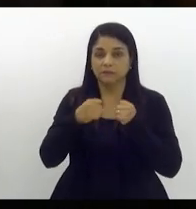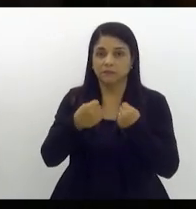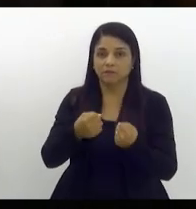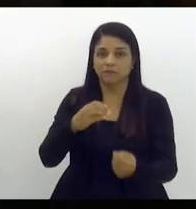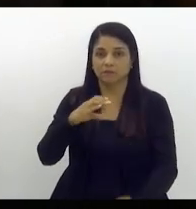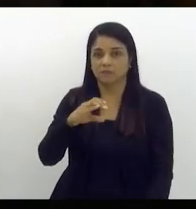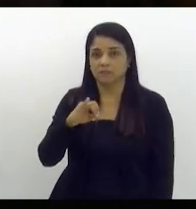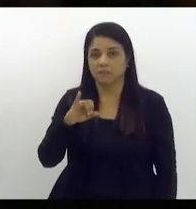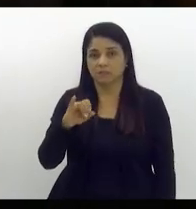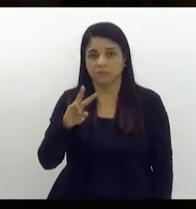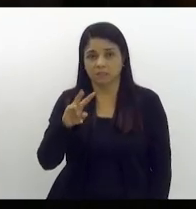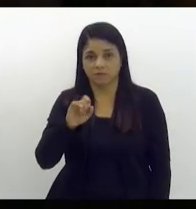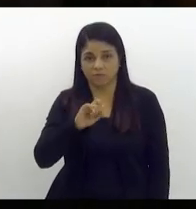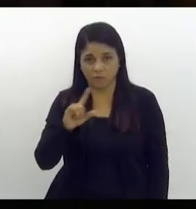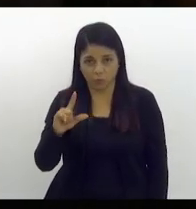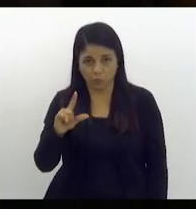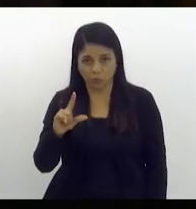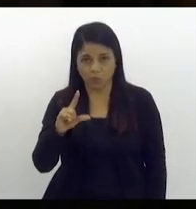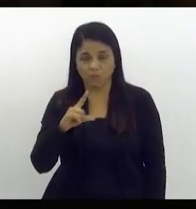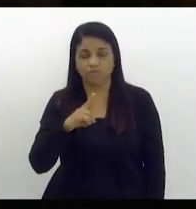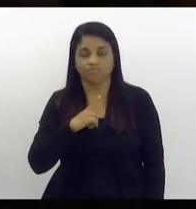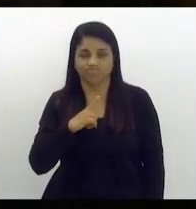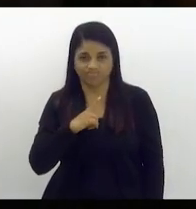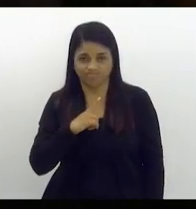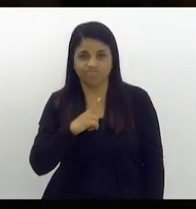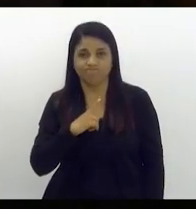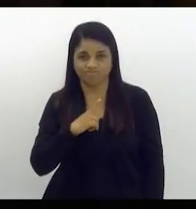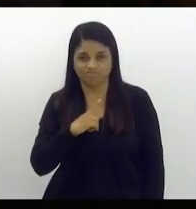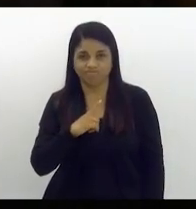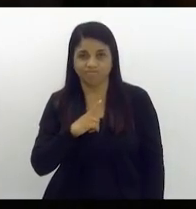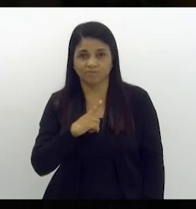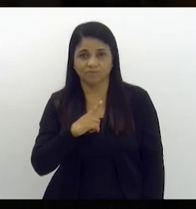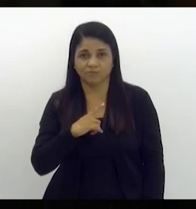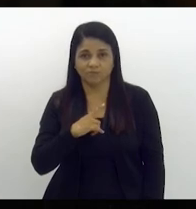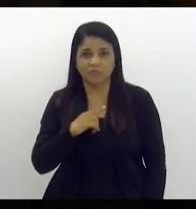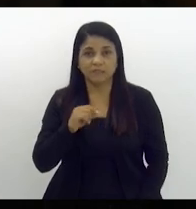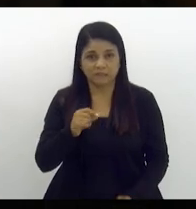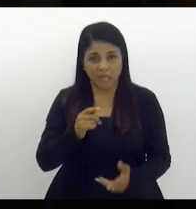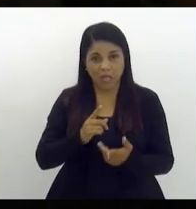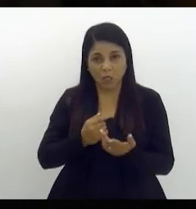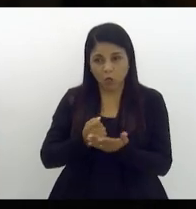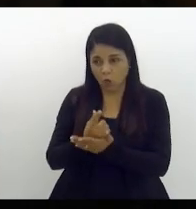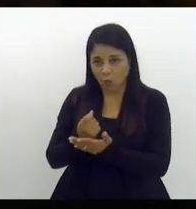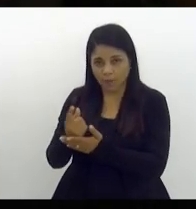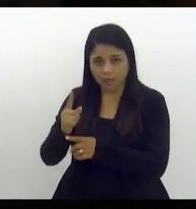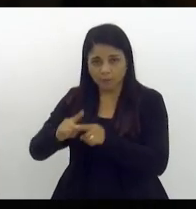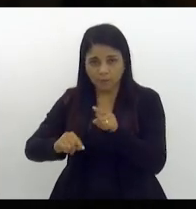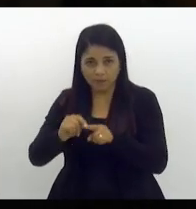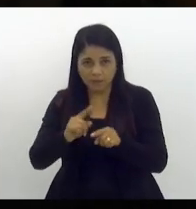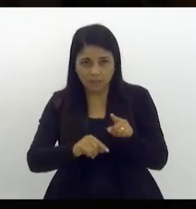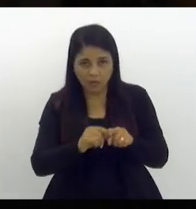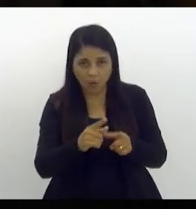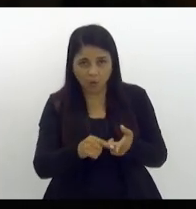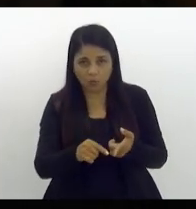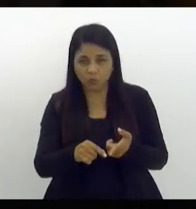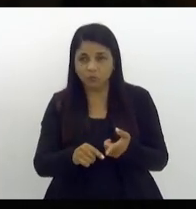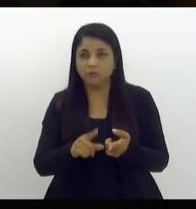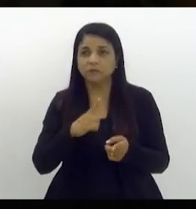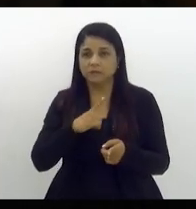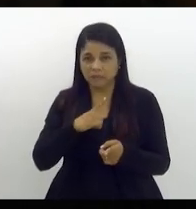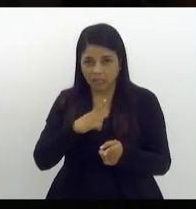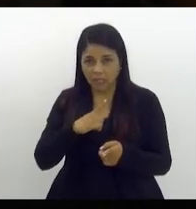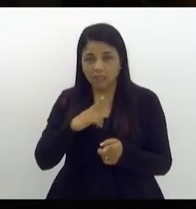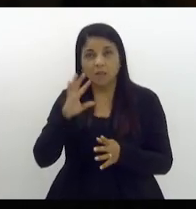Isto vem ocorrendo com a prevenção em relação à meteorologia,